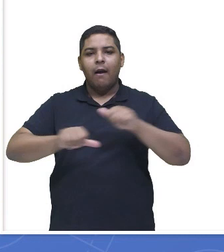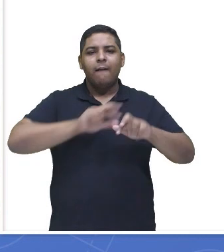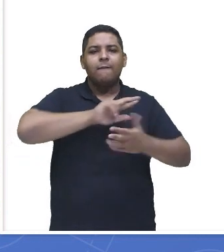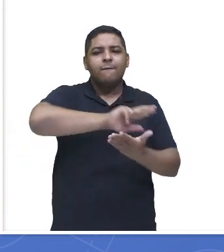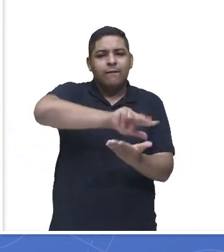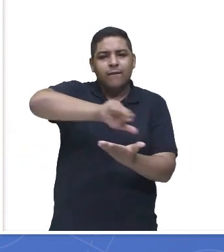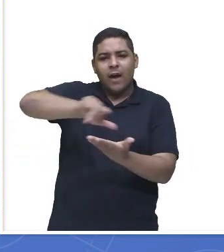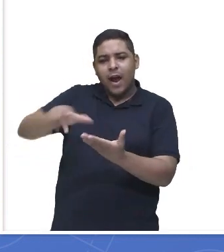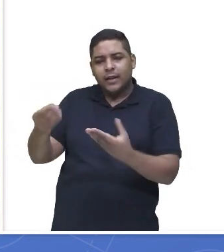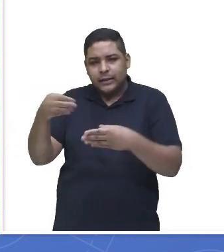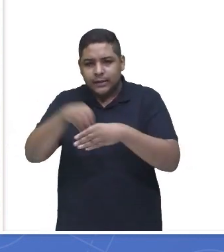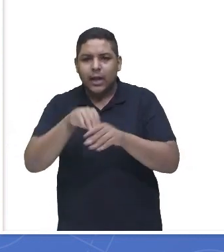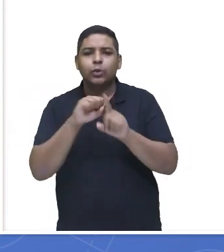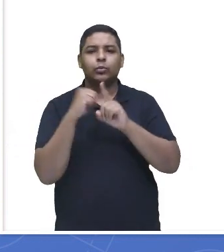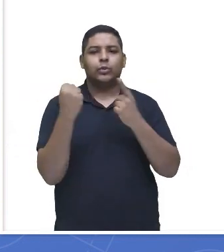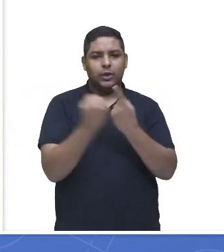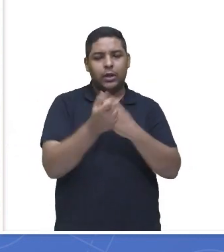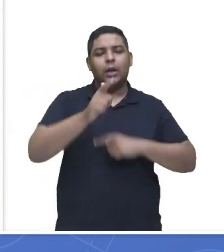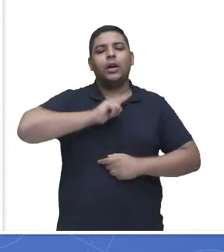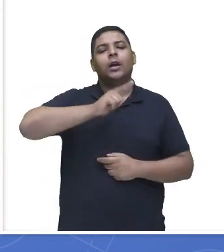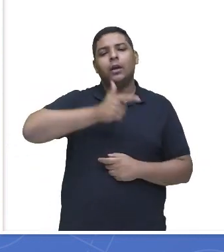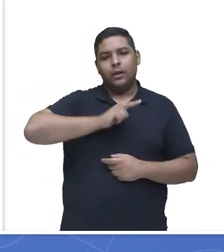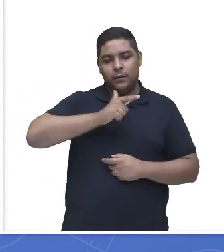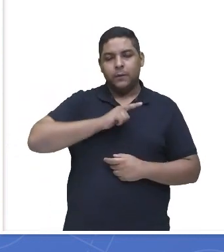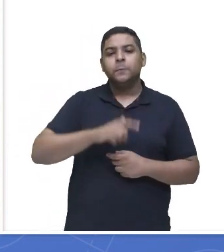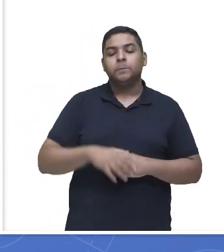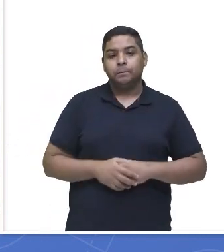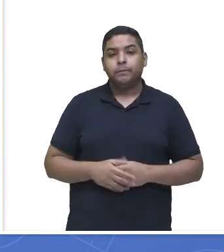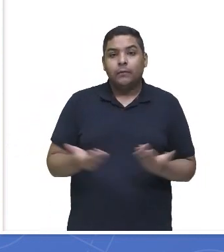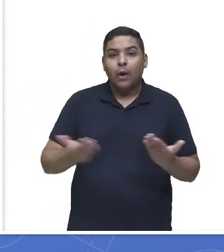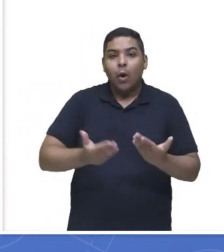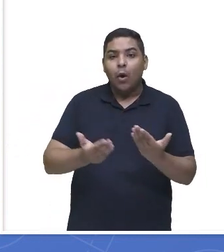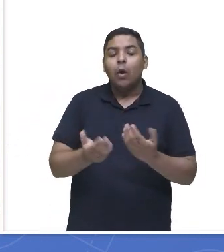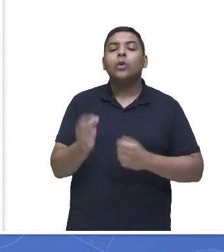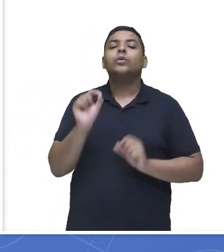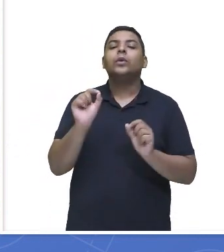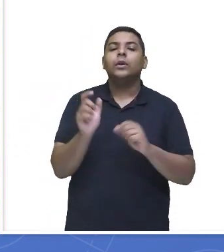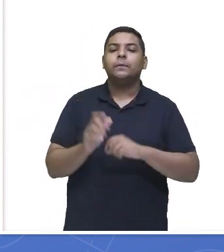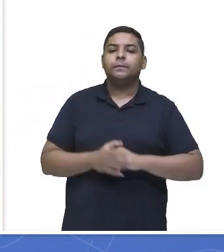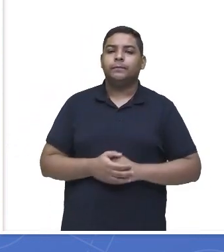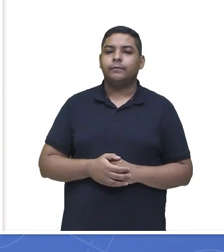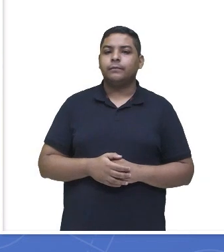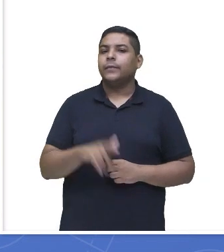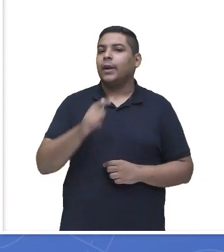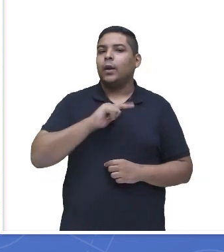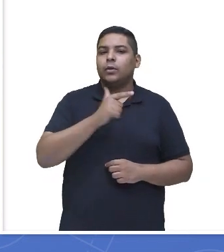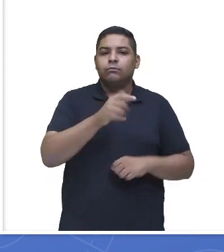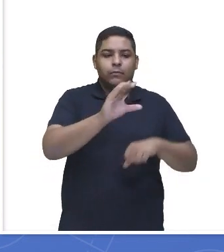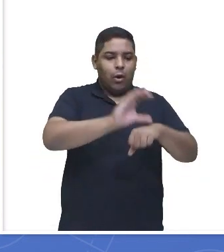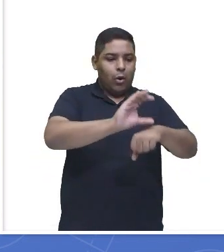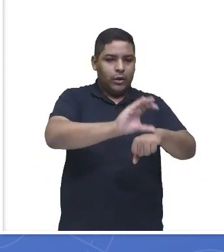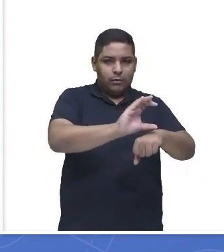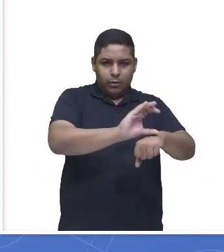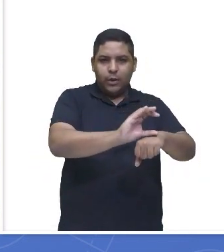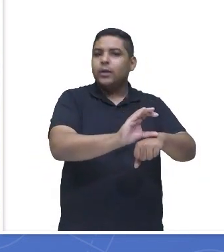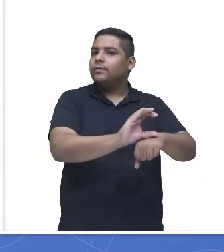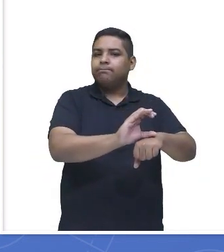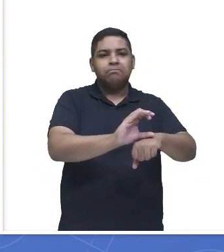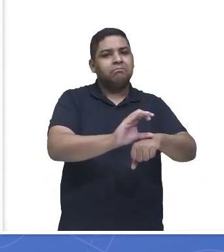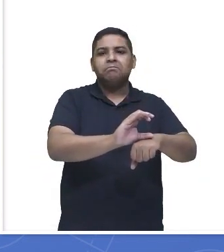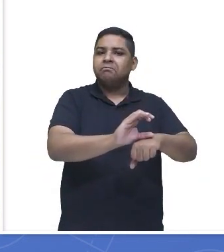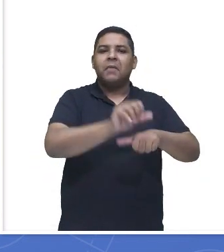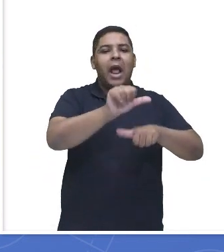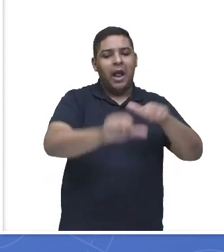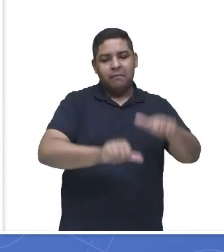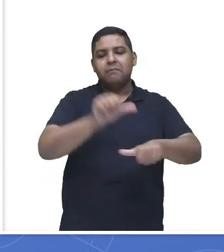nossa sociedade. Igual hoje, se nós formos analisar hoje na sociedade contemporânea, elas não pararam mais. Nós continuamos